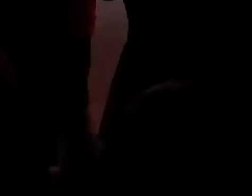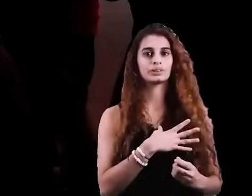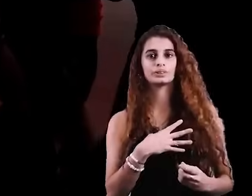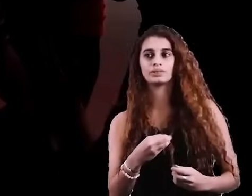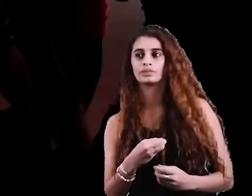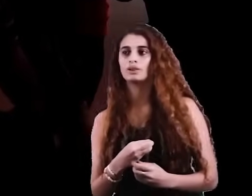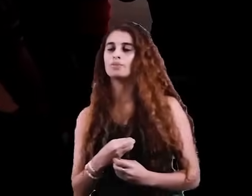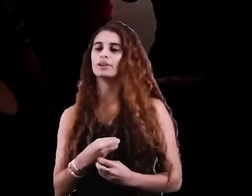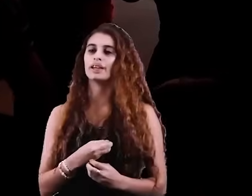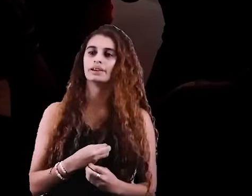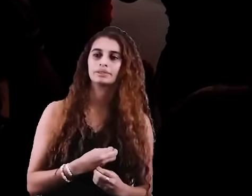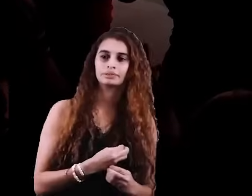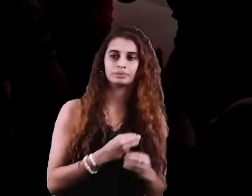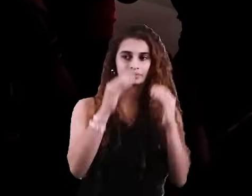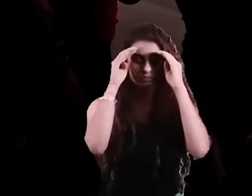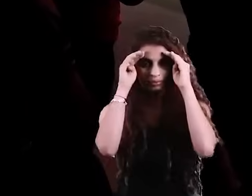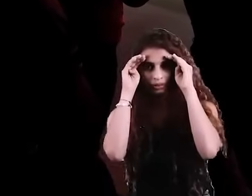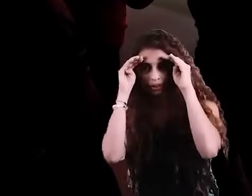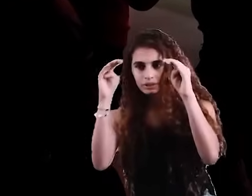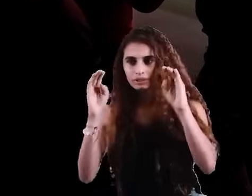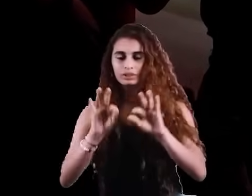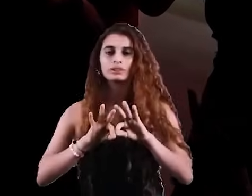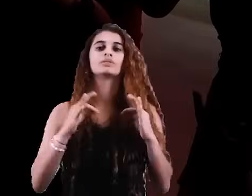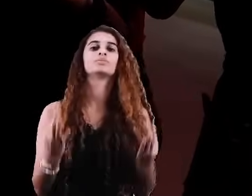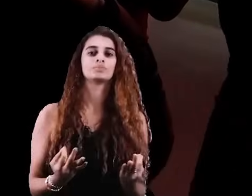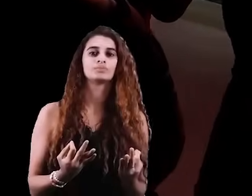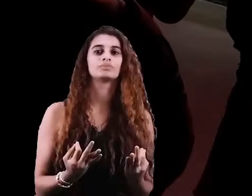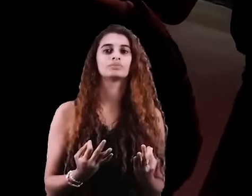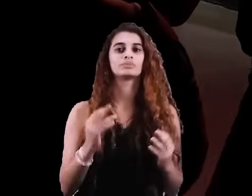Senhor. Ache em mim uma filha que vai vencer as